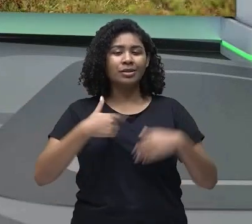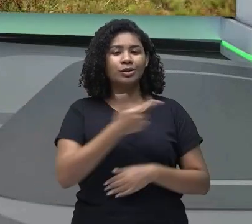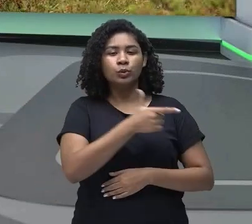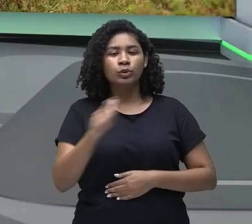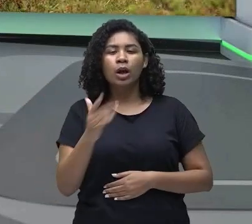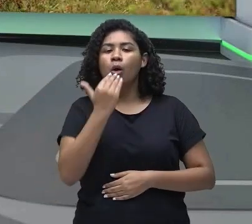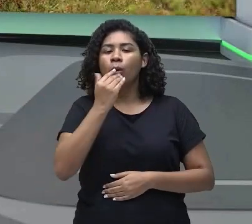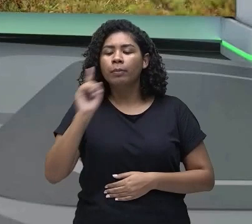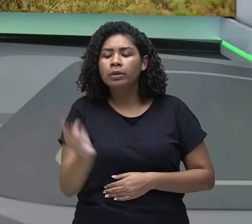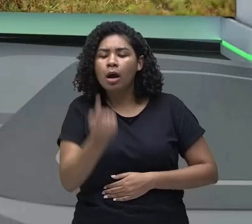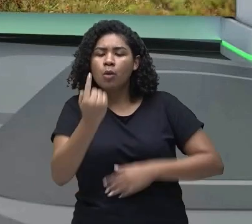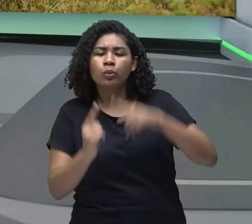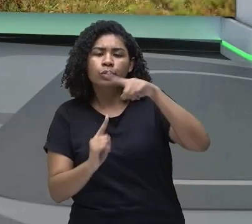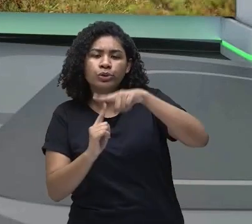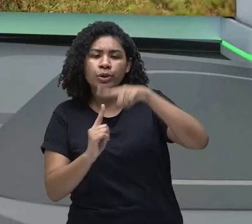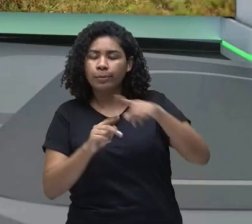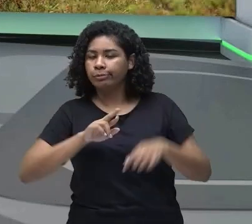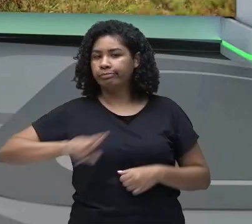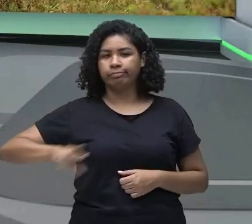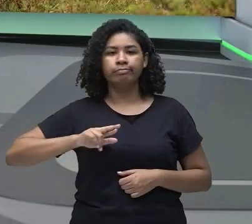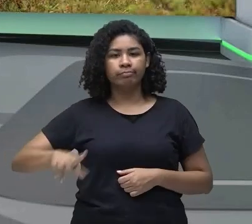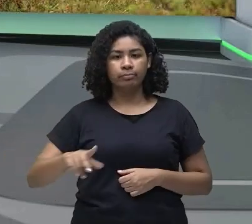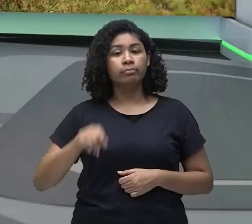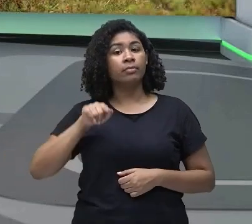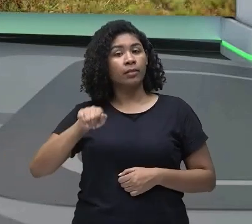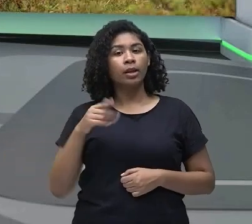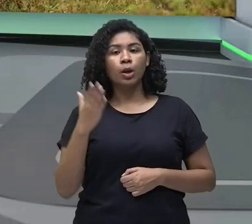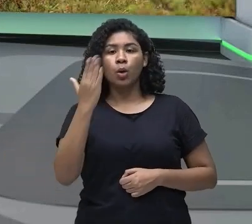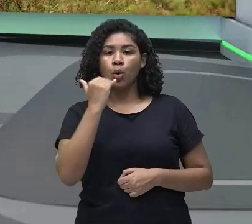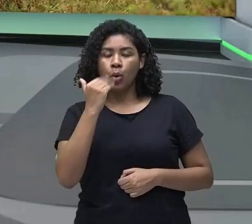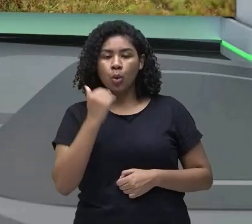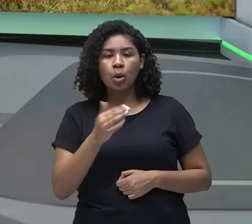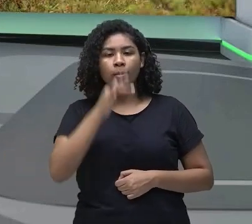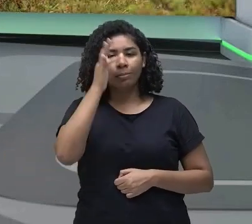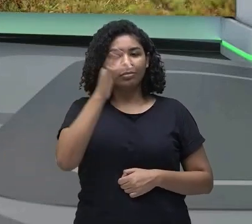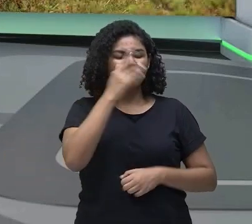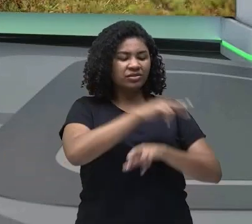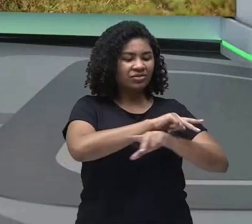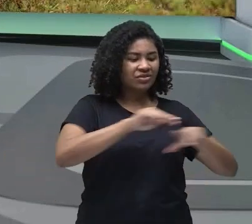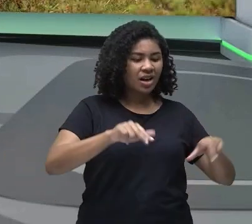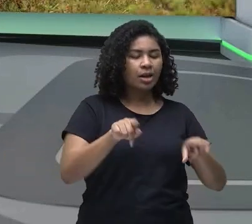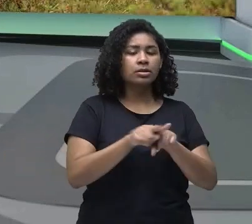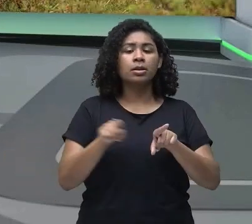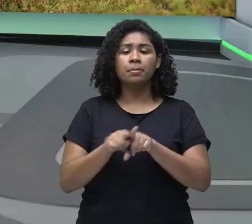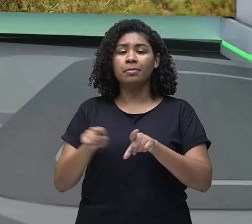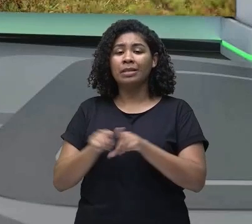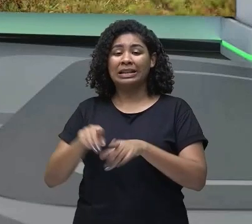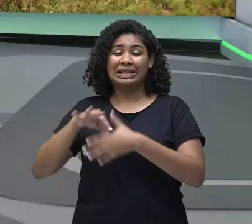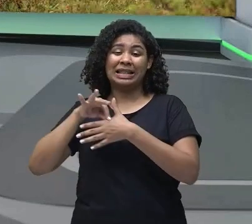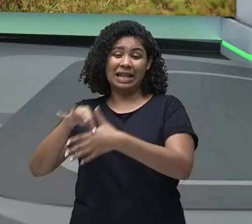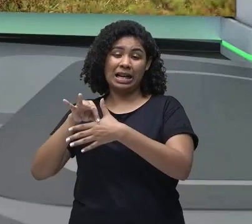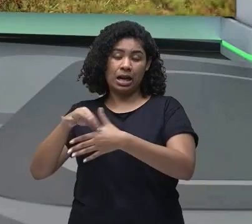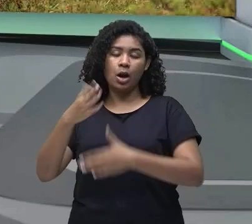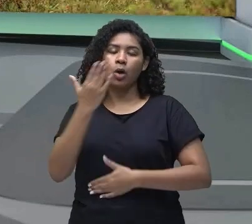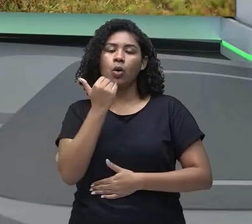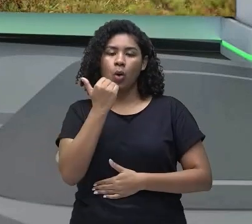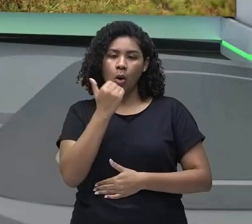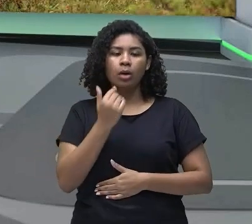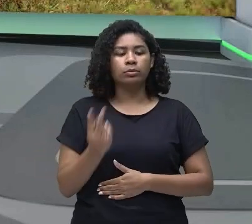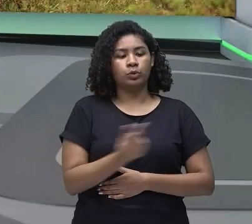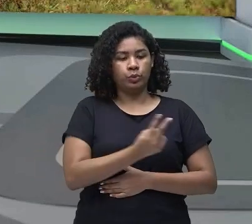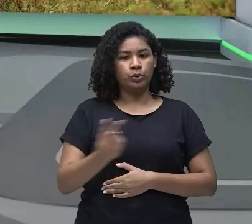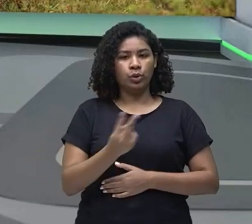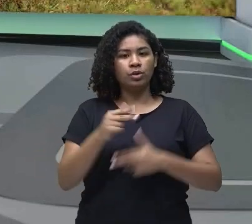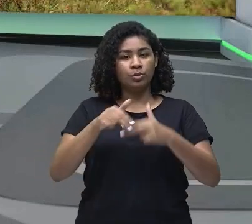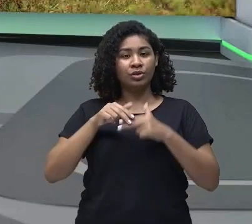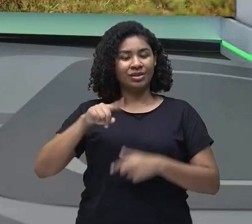dieta específica. Eles se alimentam tanto de plantas quanto de carne. Nesse sistema também estão